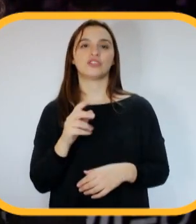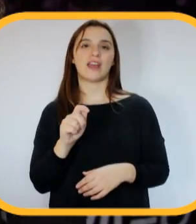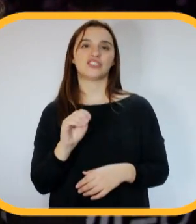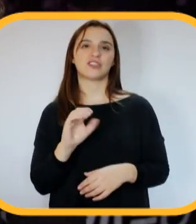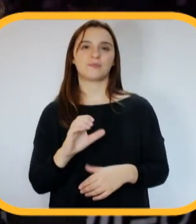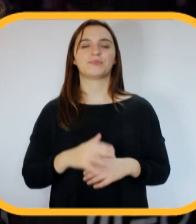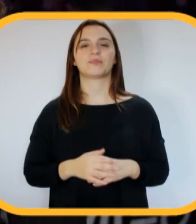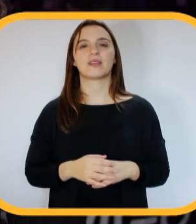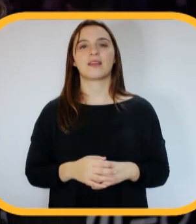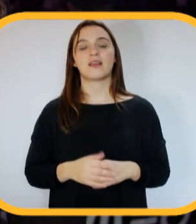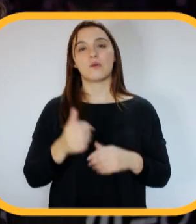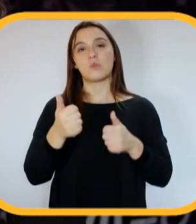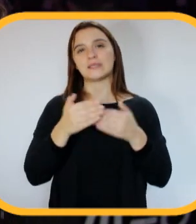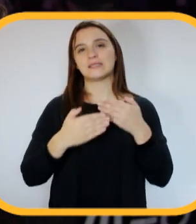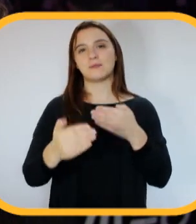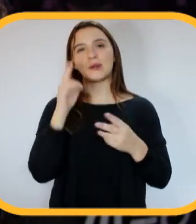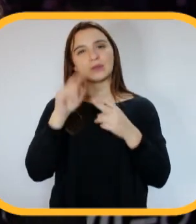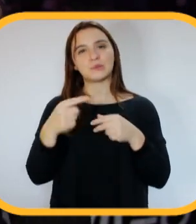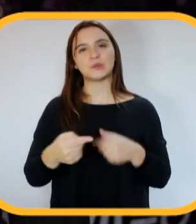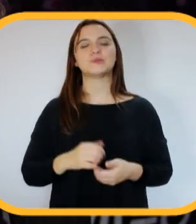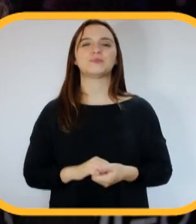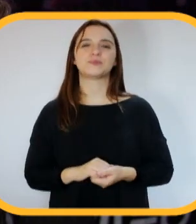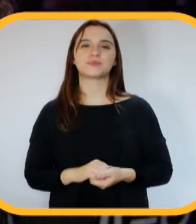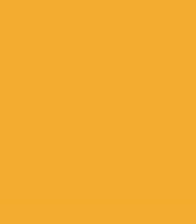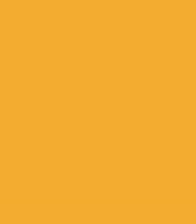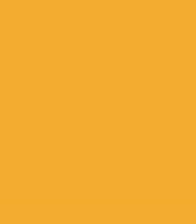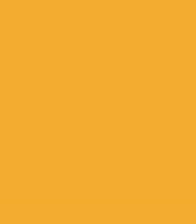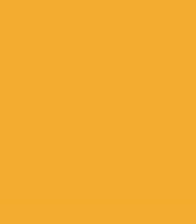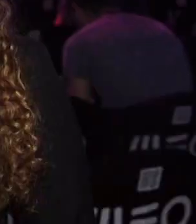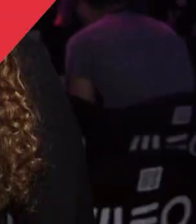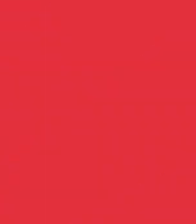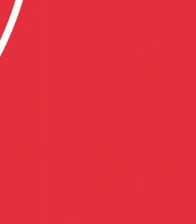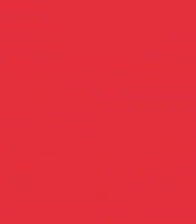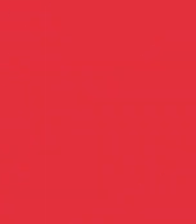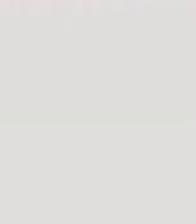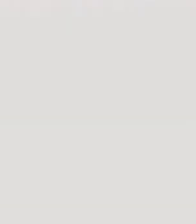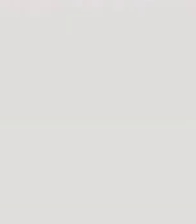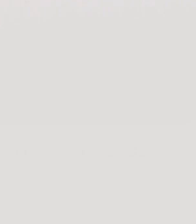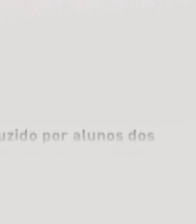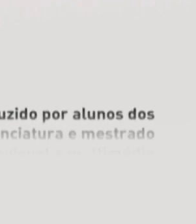em E2 Ask-se. Tenham uma excelente semana. Até breve.